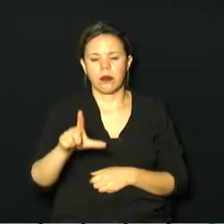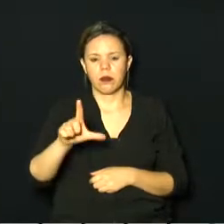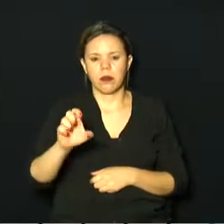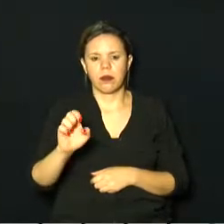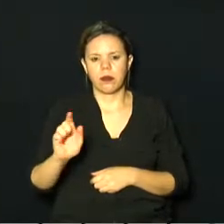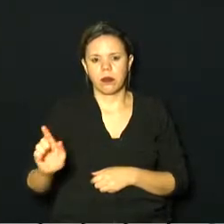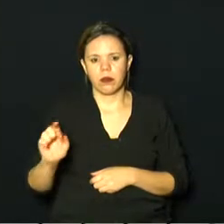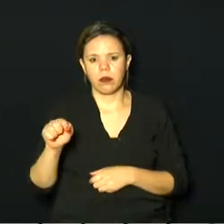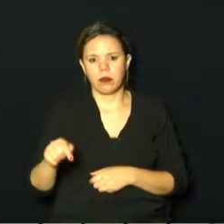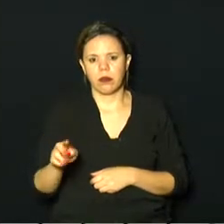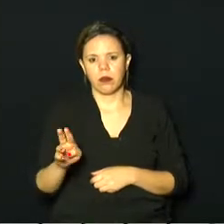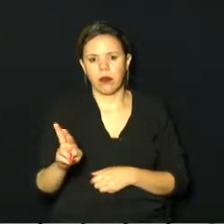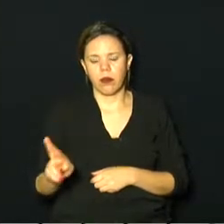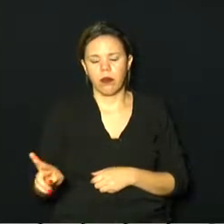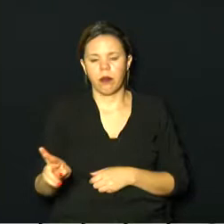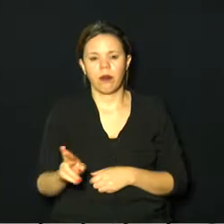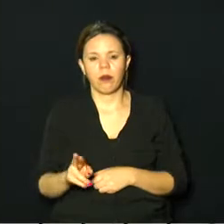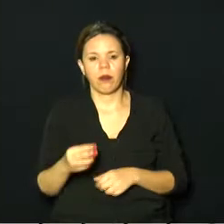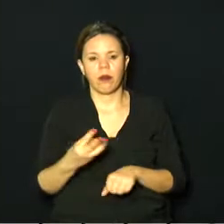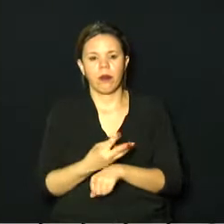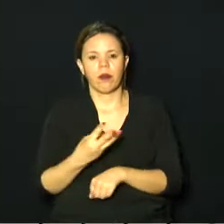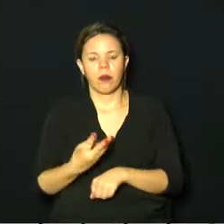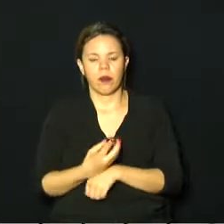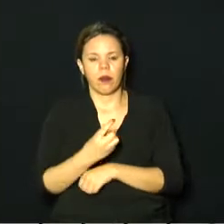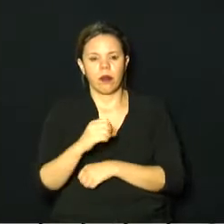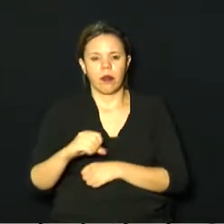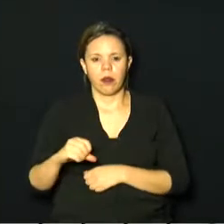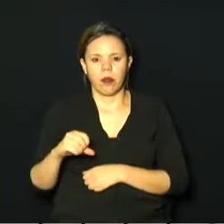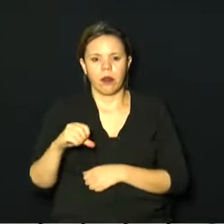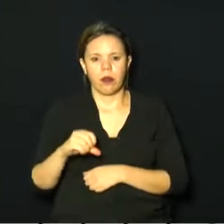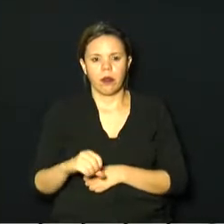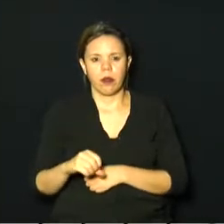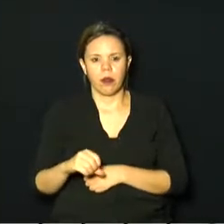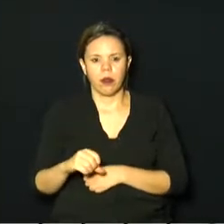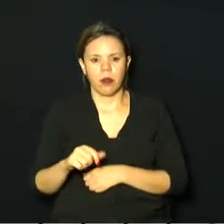@campinas.sp.leg.br. E o WhatsApp é o 19